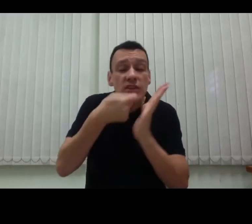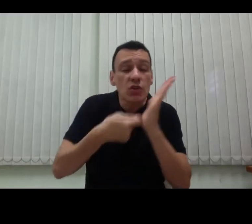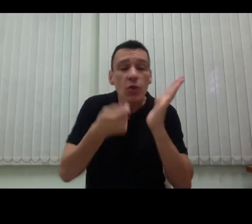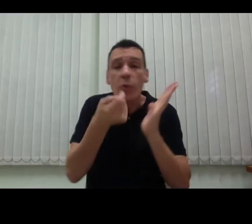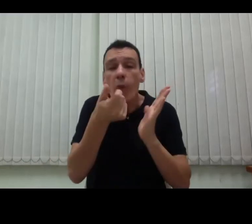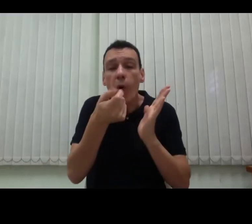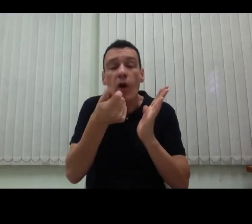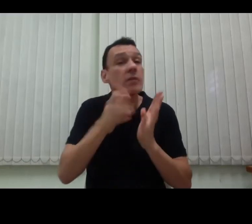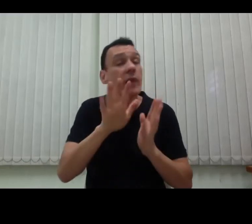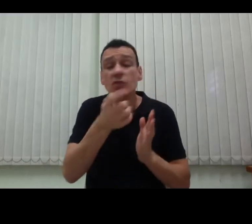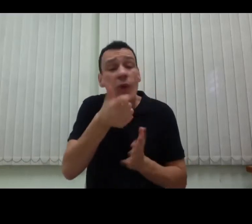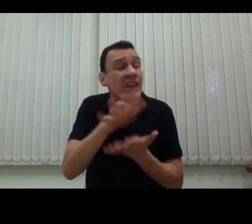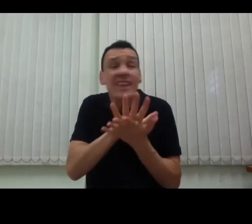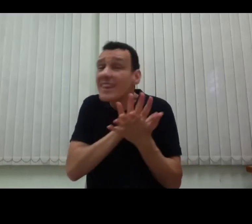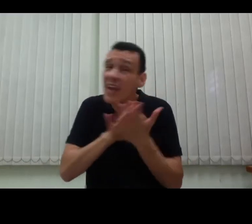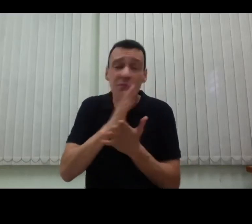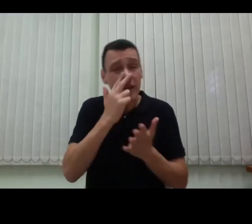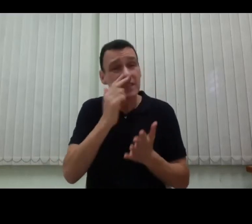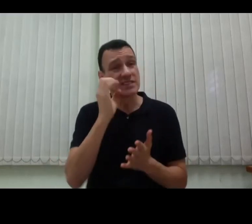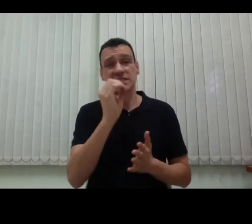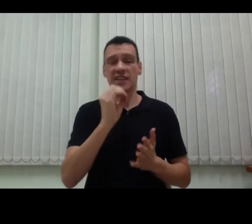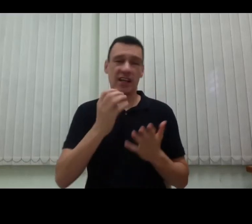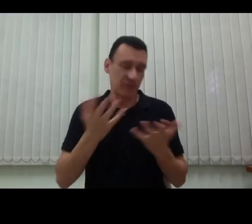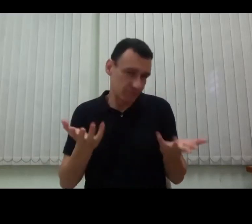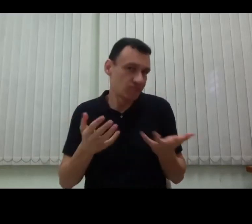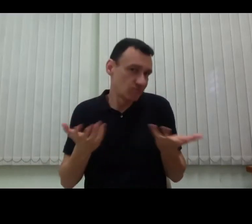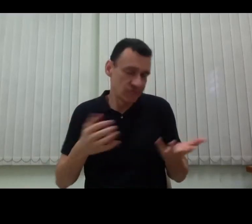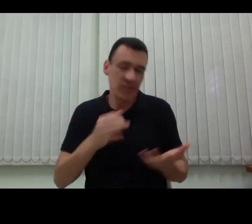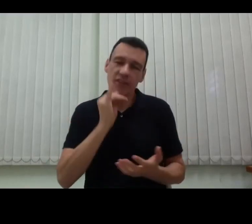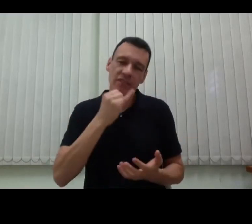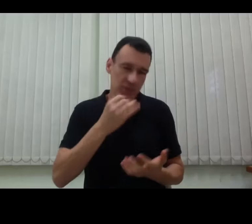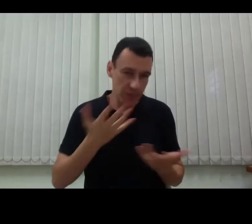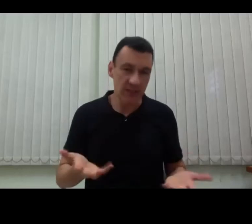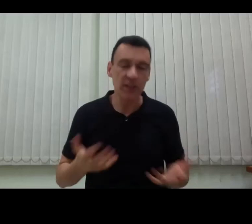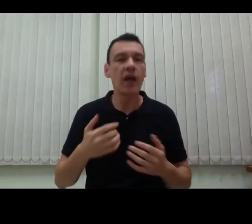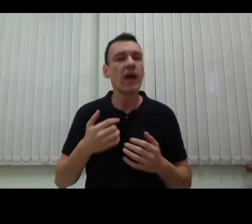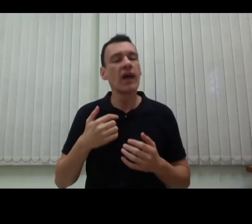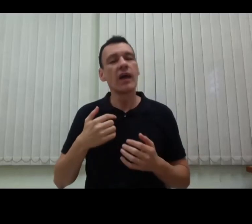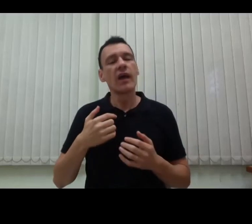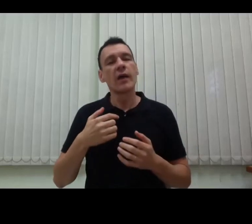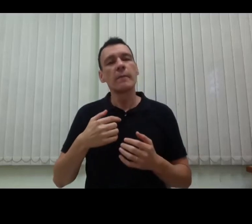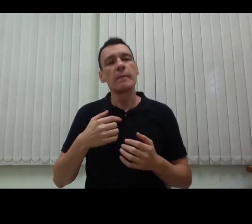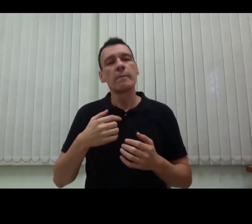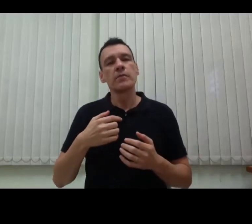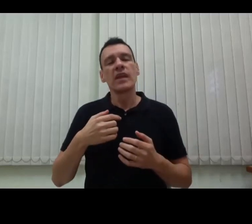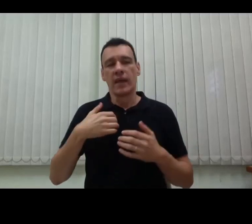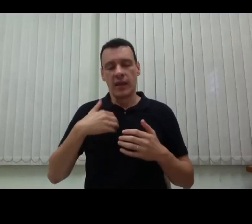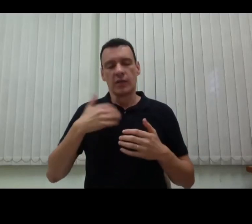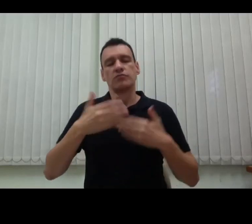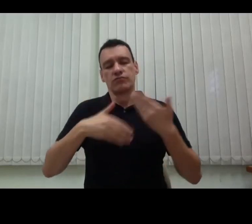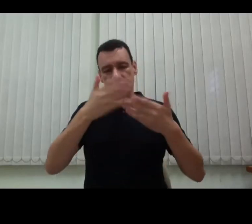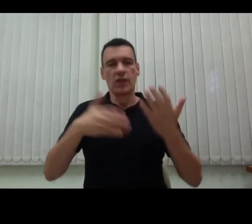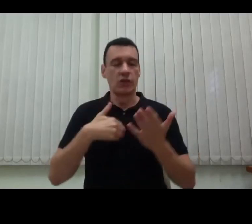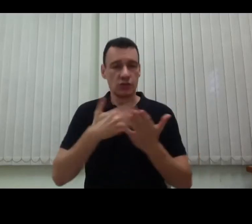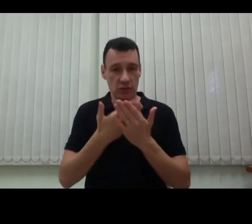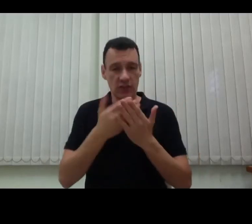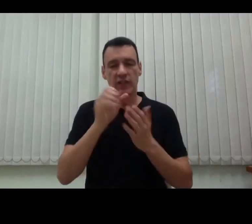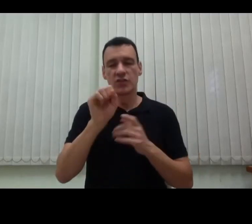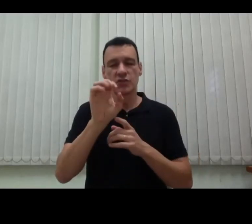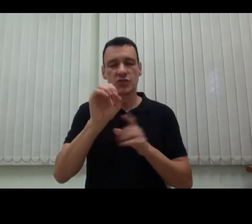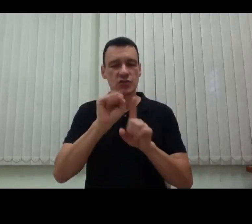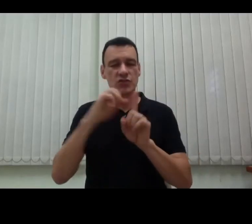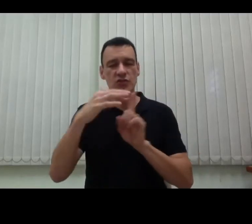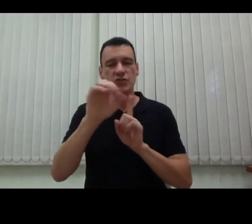nossos repertórios, nos nossos acervos, né? Isso fez com que da sociologia eu acabasse indo para a linguística, tentar